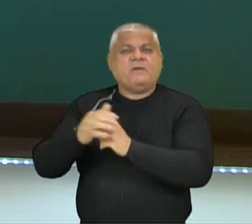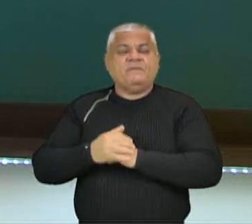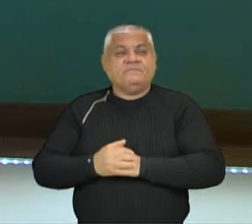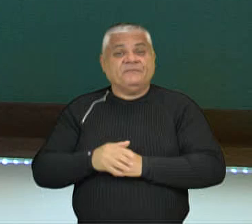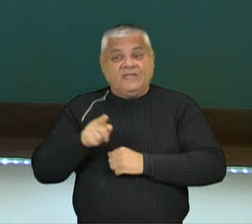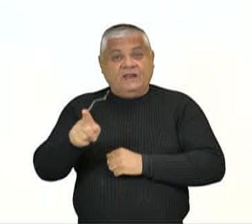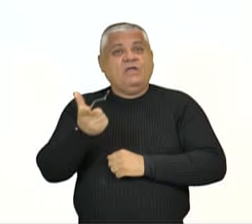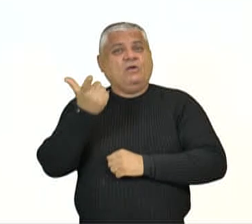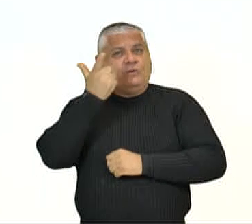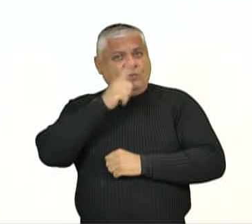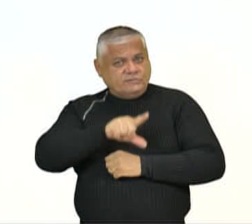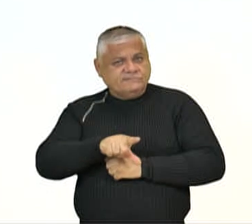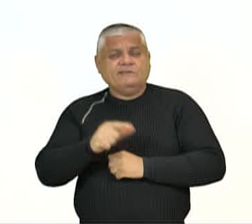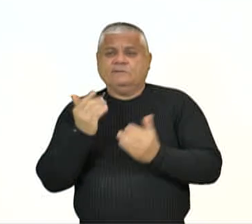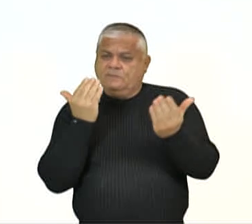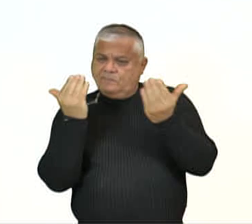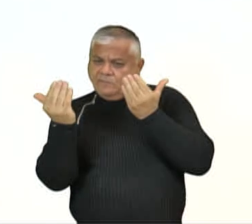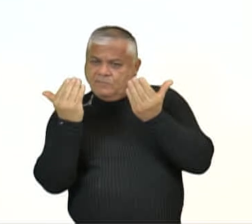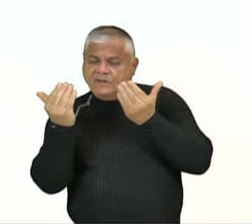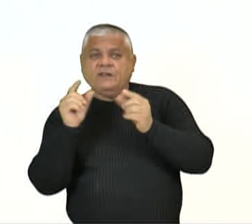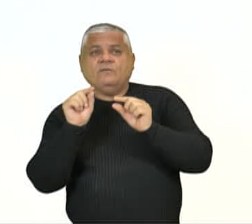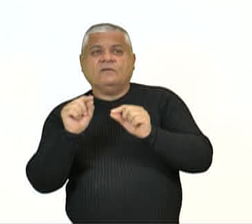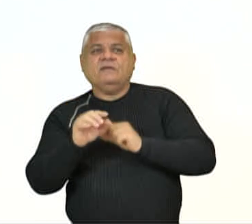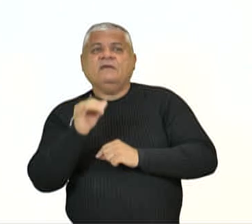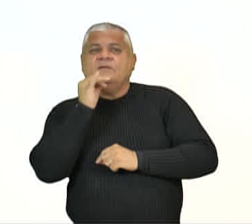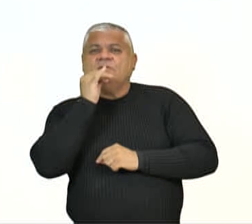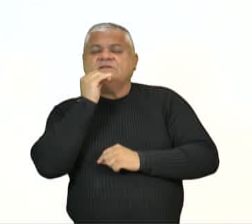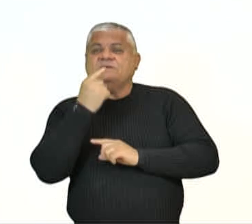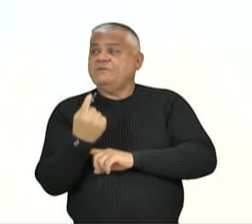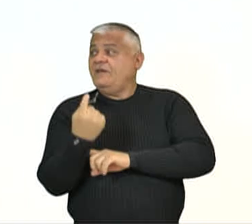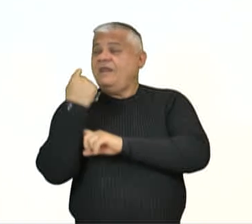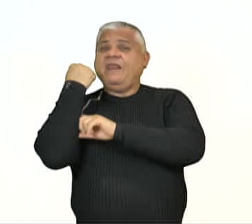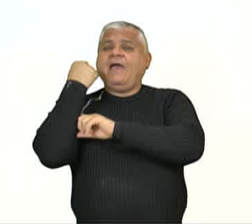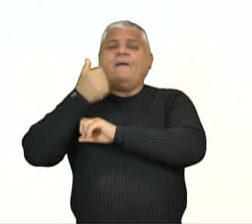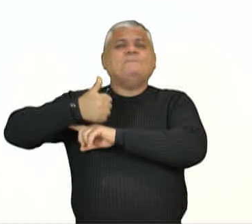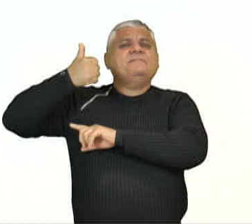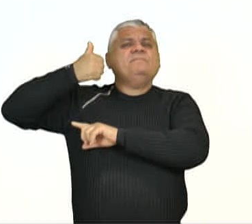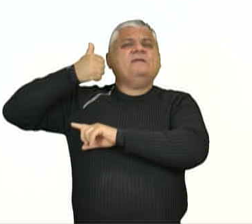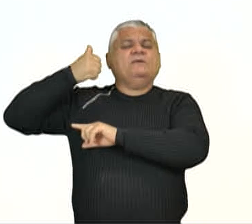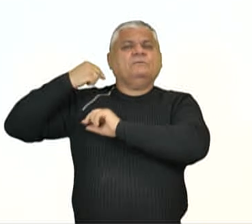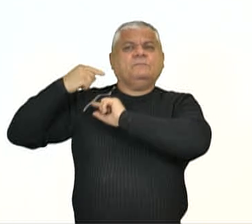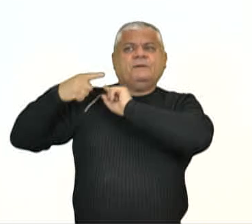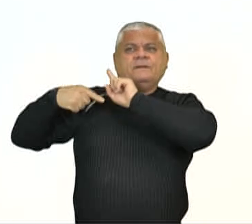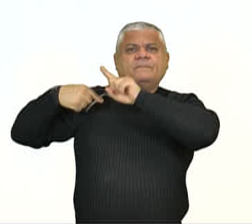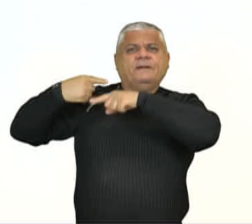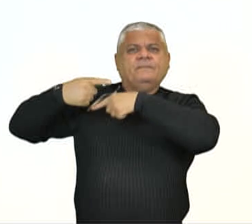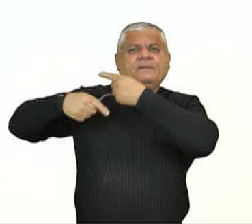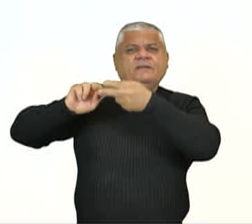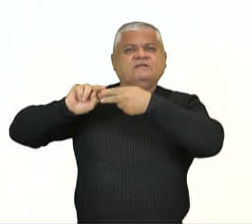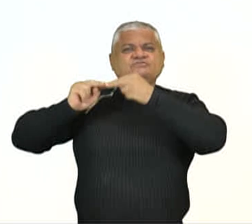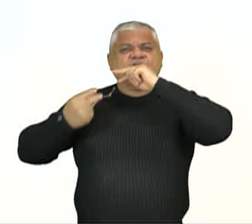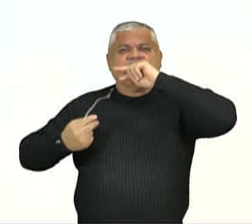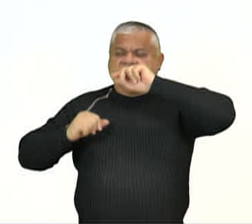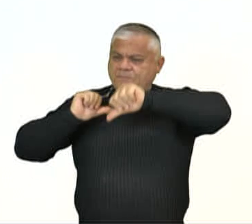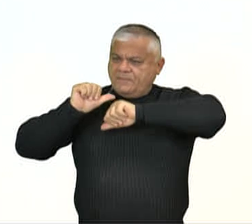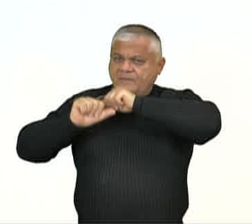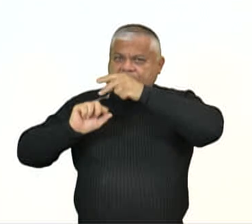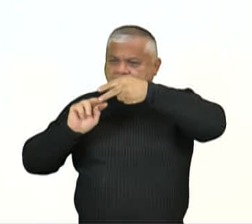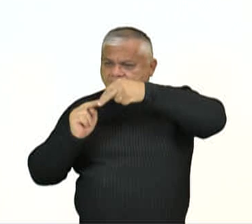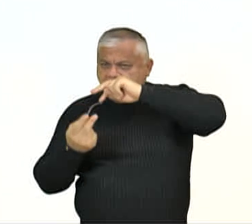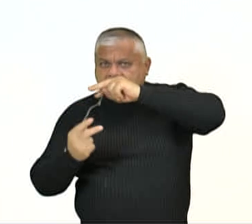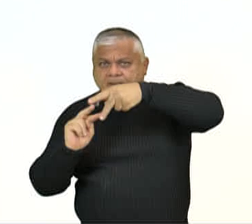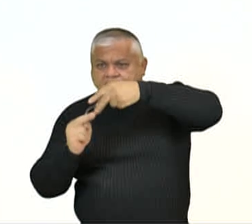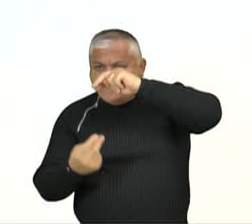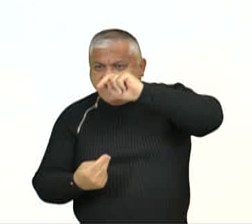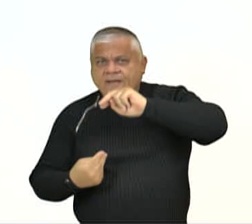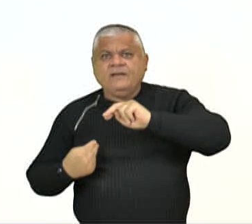ele consegue comparar a ancestralidade através de sequências genéticas. Então, os indivíduos